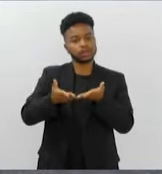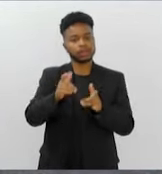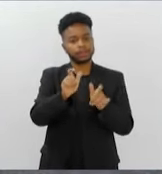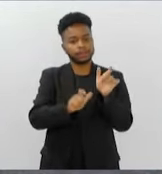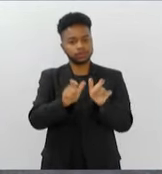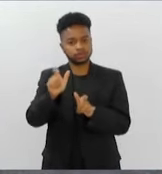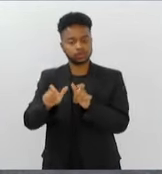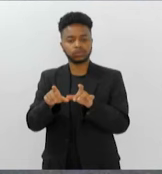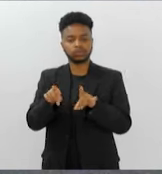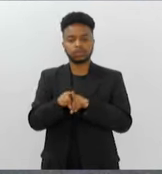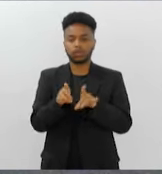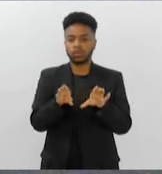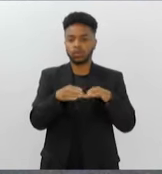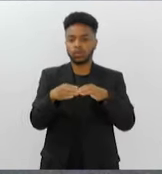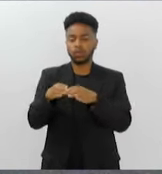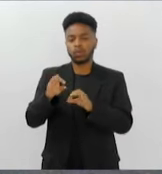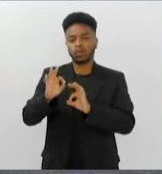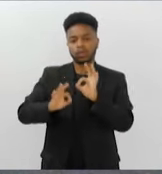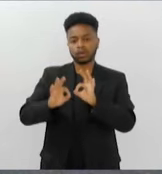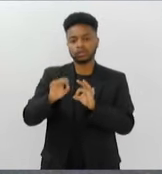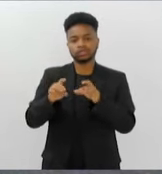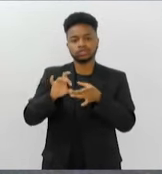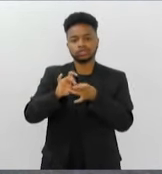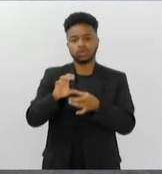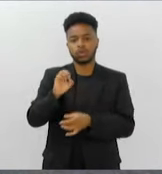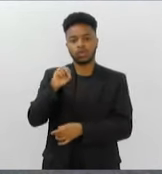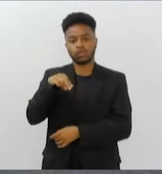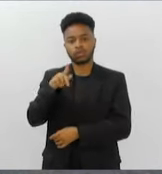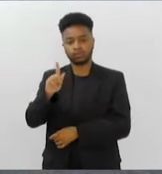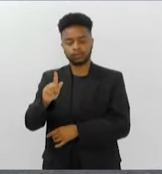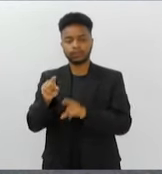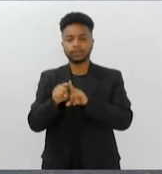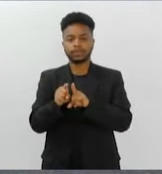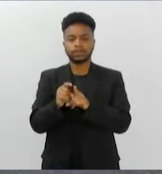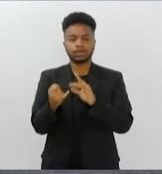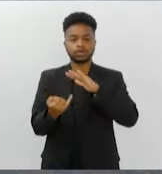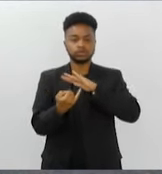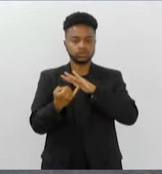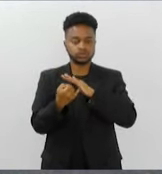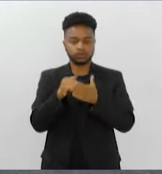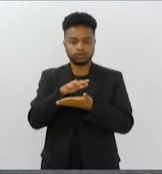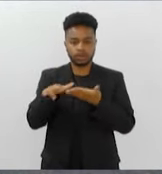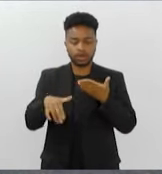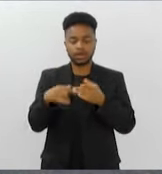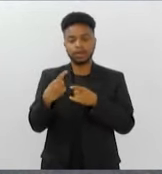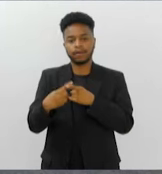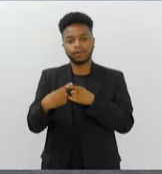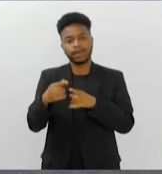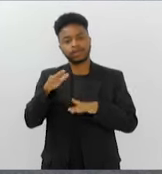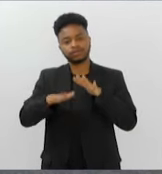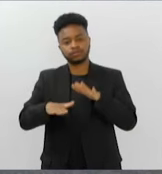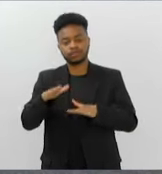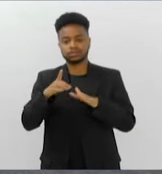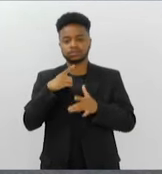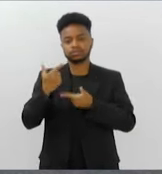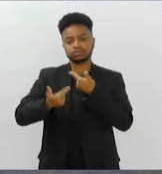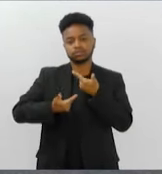populações organizadas em ONGs, em instituições, muitas vezes até com um trabalho